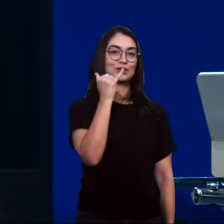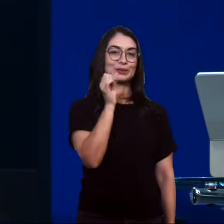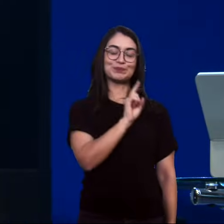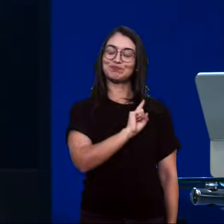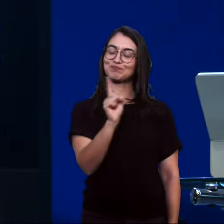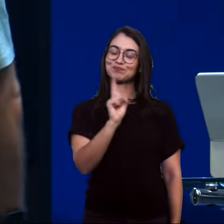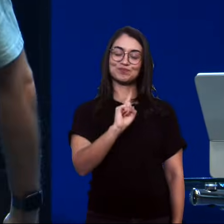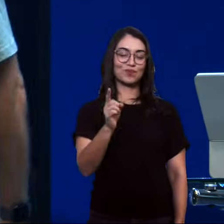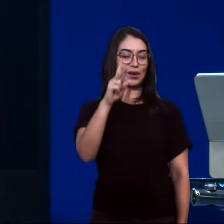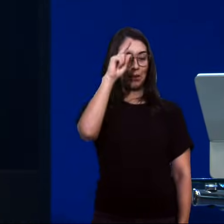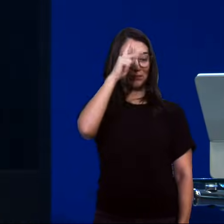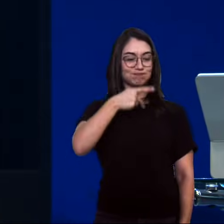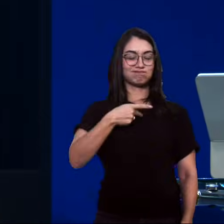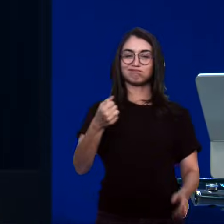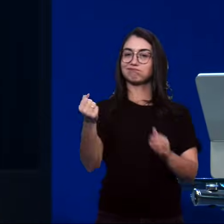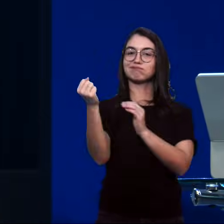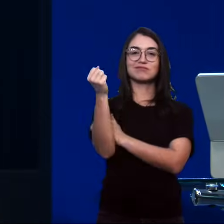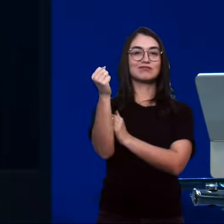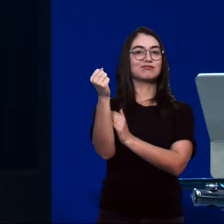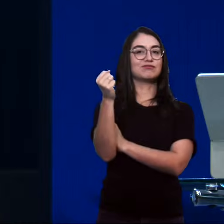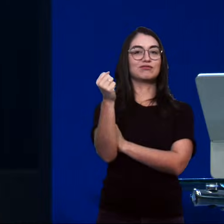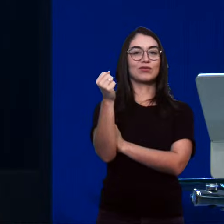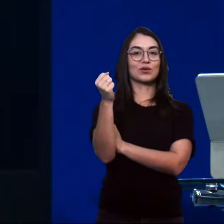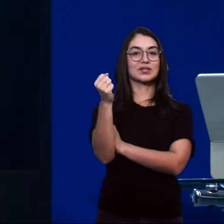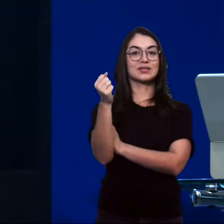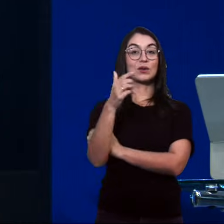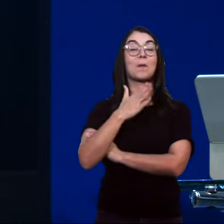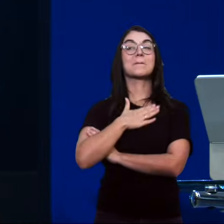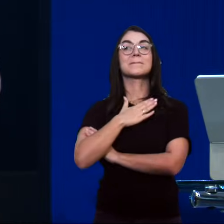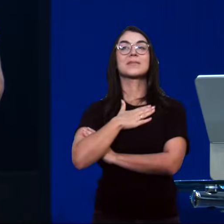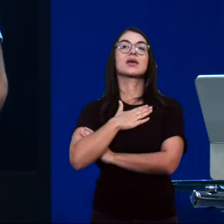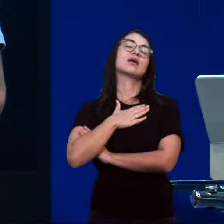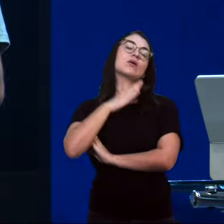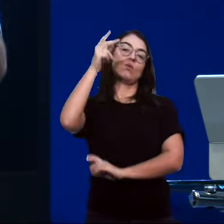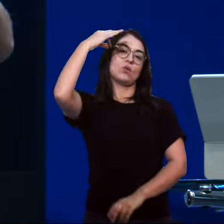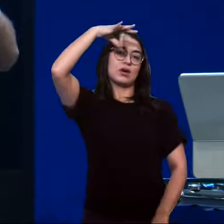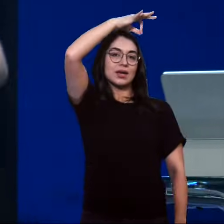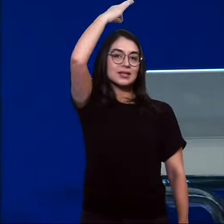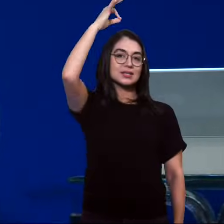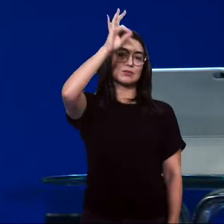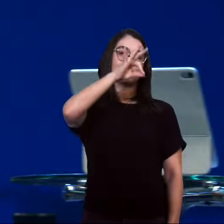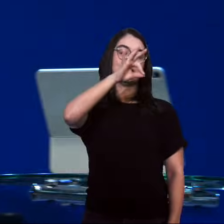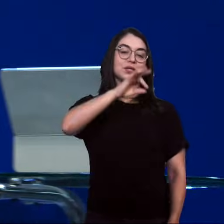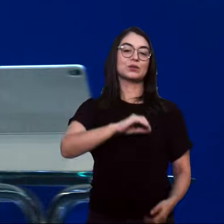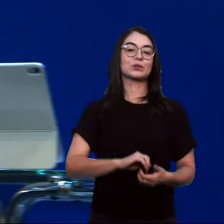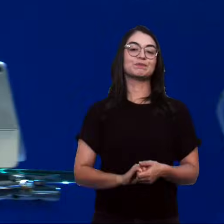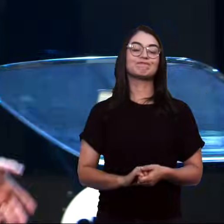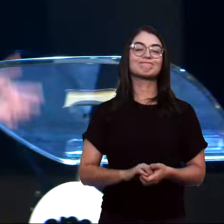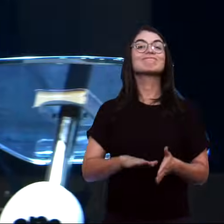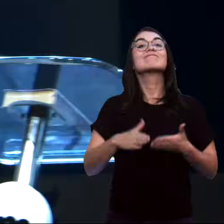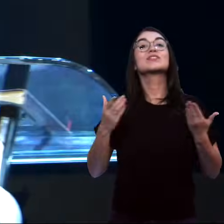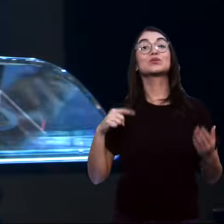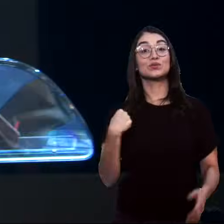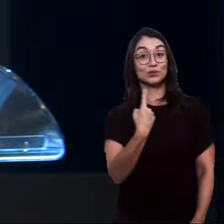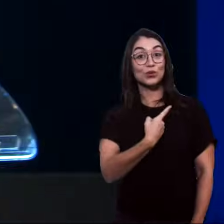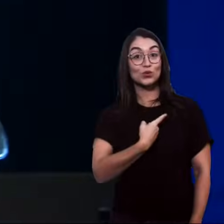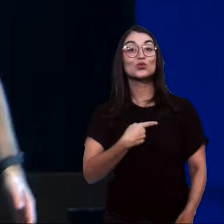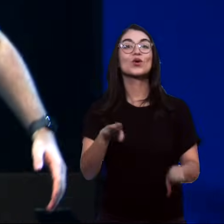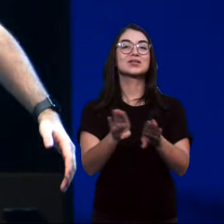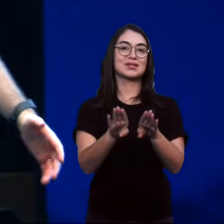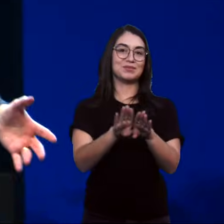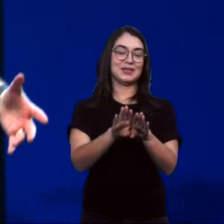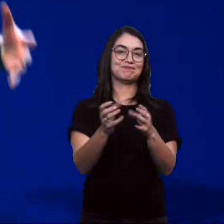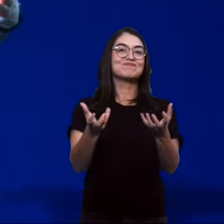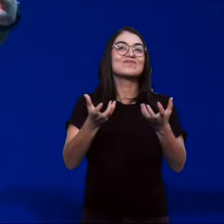por métodos políticos, vai ser pelo meu Espírito. E quantas vezes eu e você tentamos fazer as coisas de